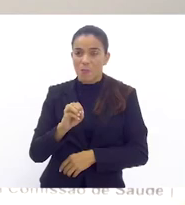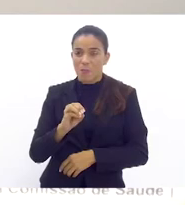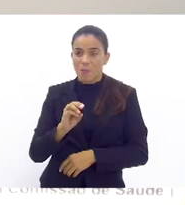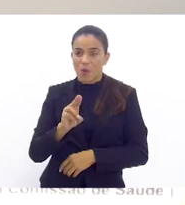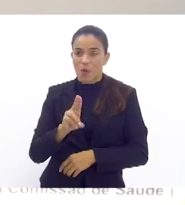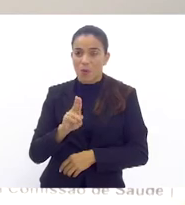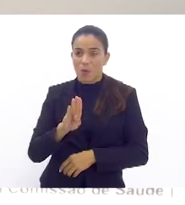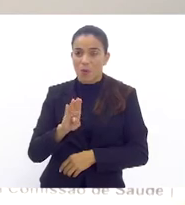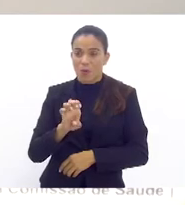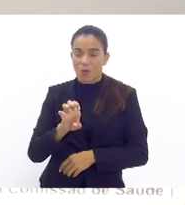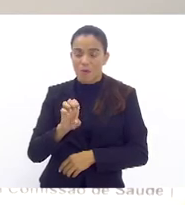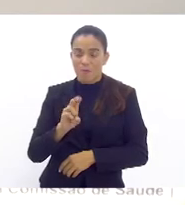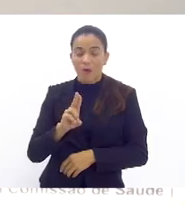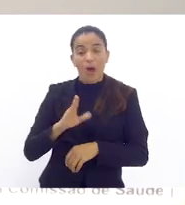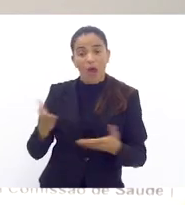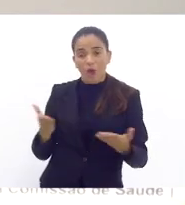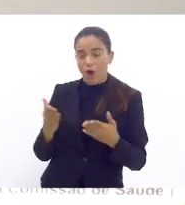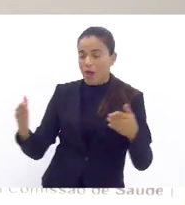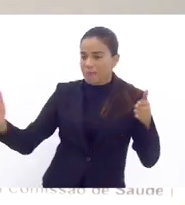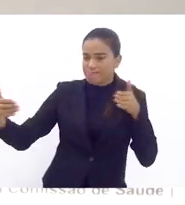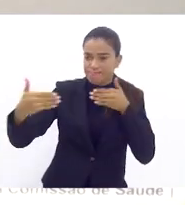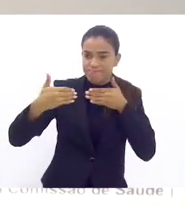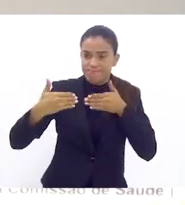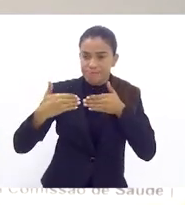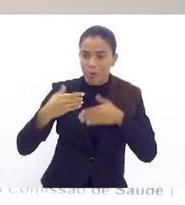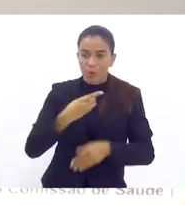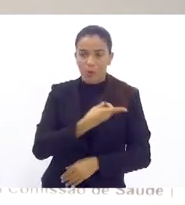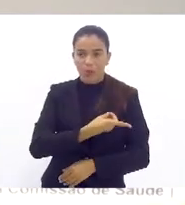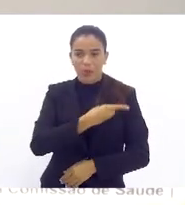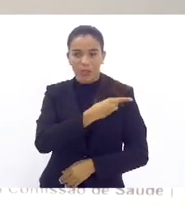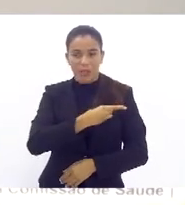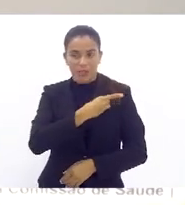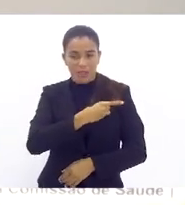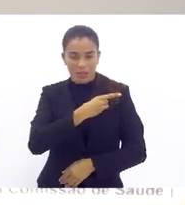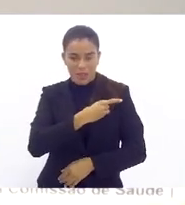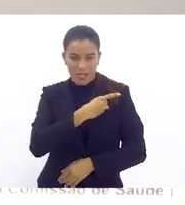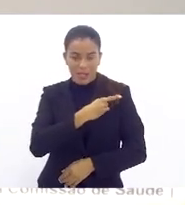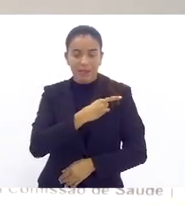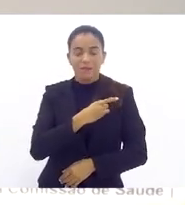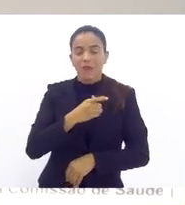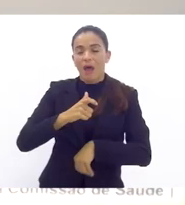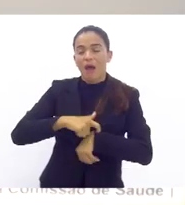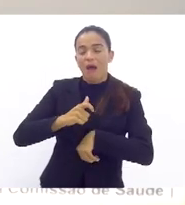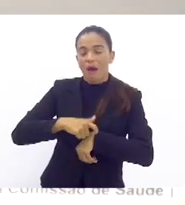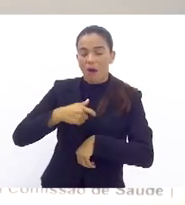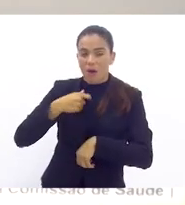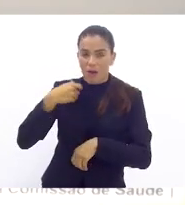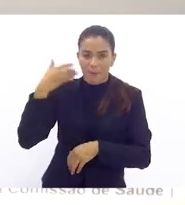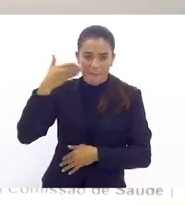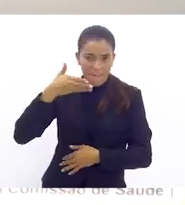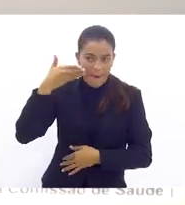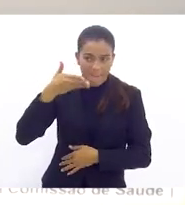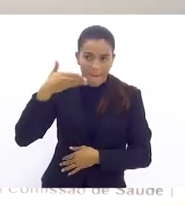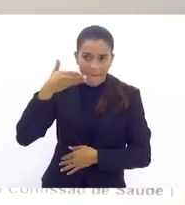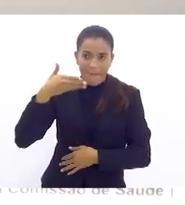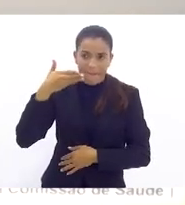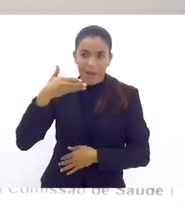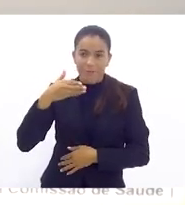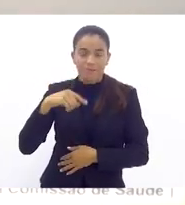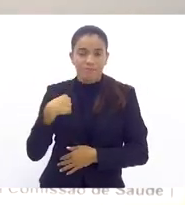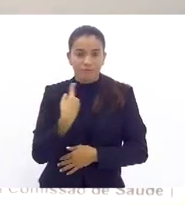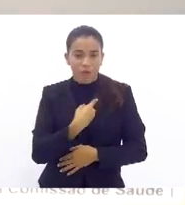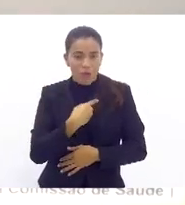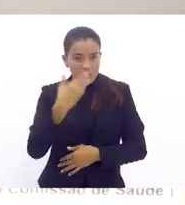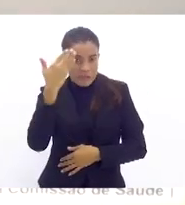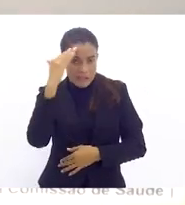aos dois delegados e já para que, na oportunidade das suas falas, a gente tenha um pouco de